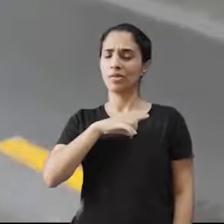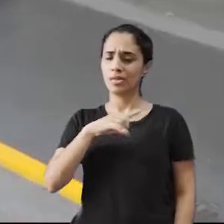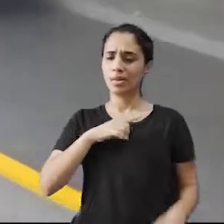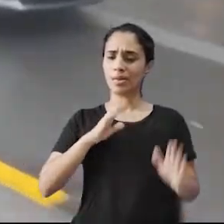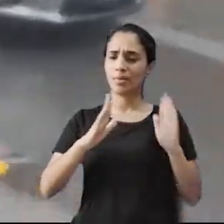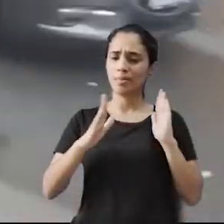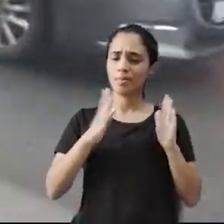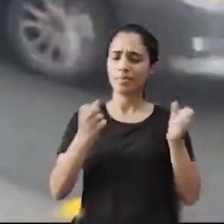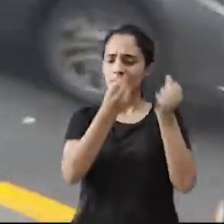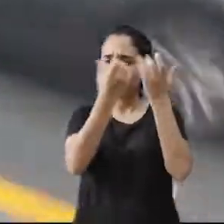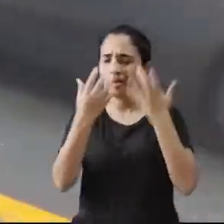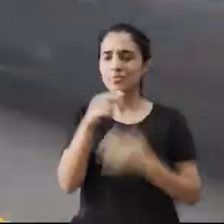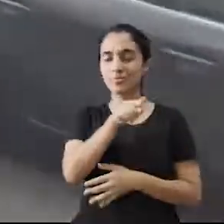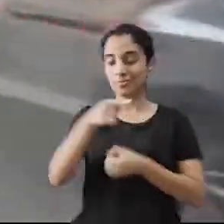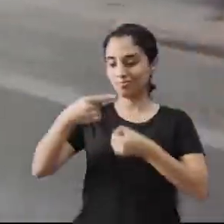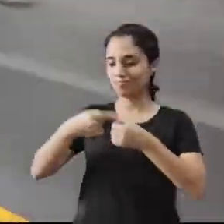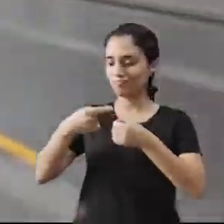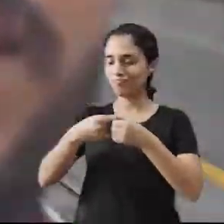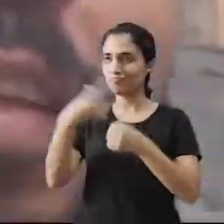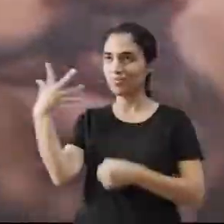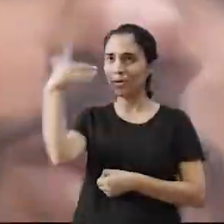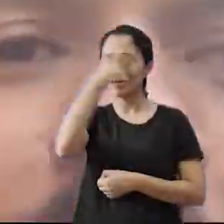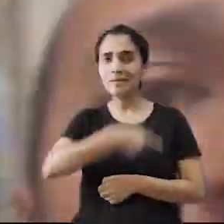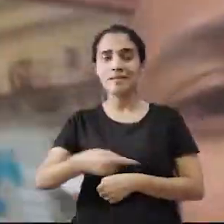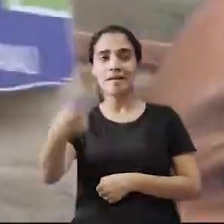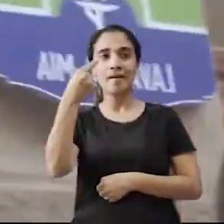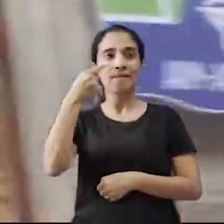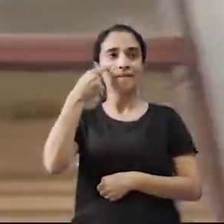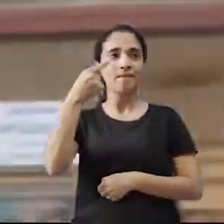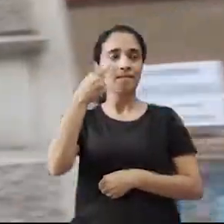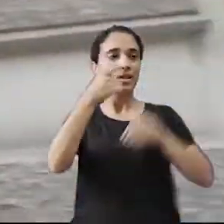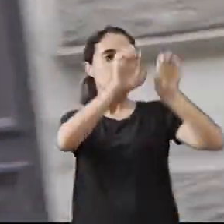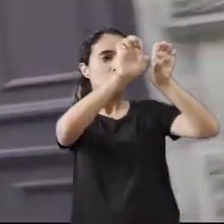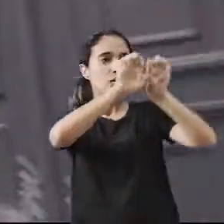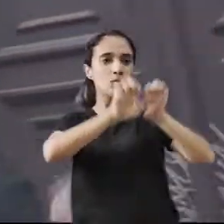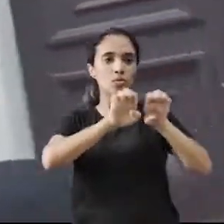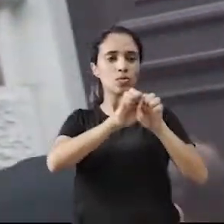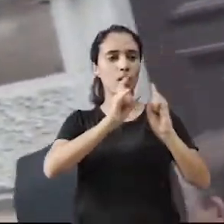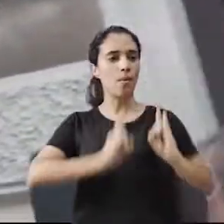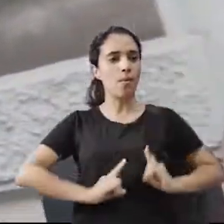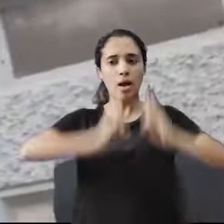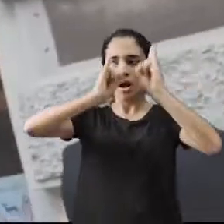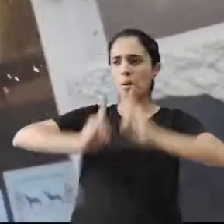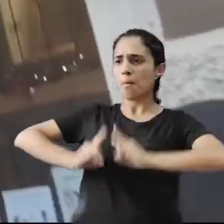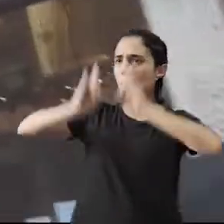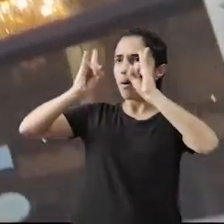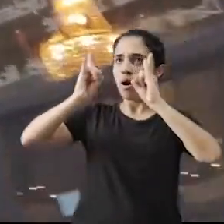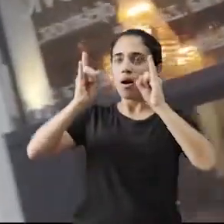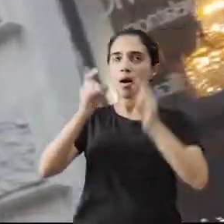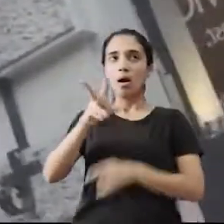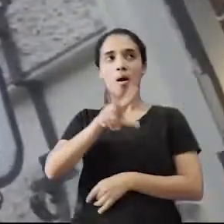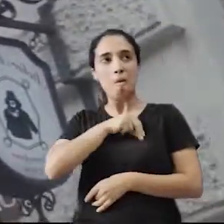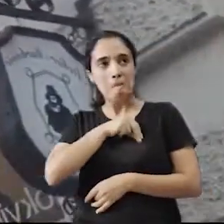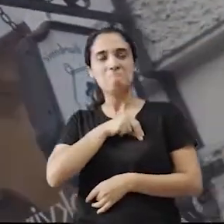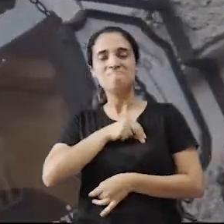bom? Essa cidade bem bacana. Olha essa arquitetura, como ela é bem